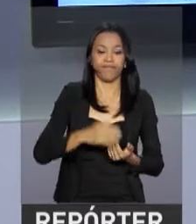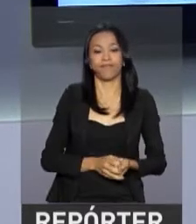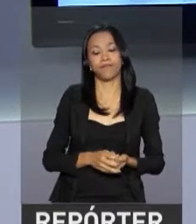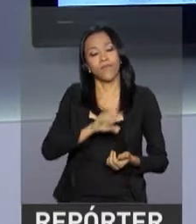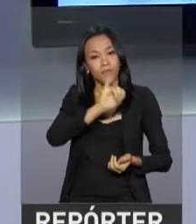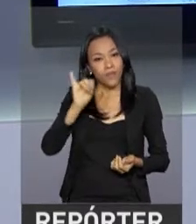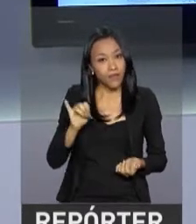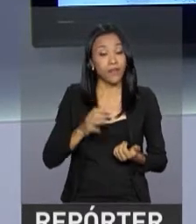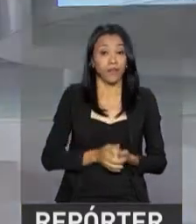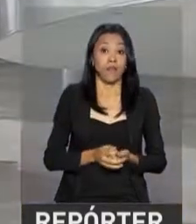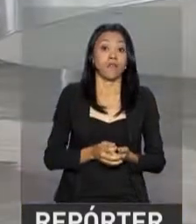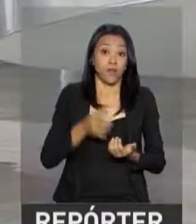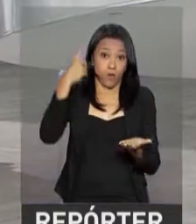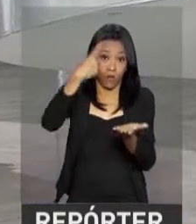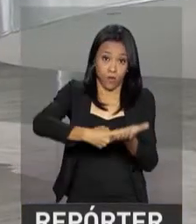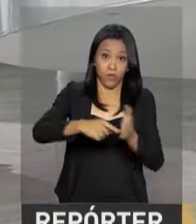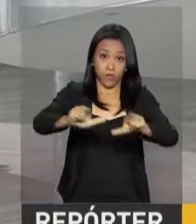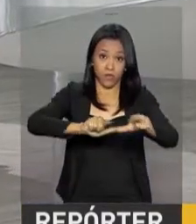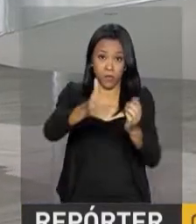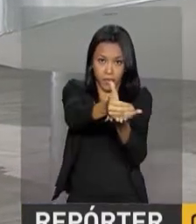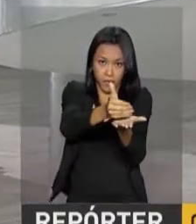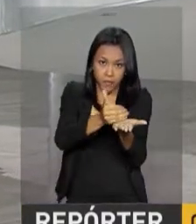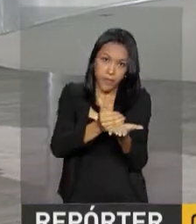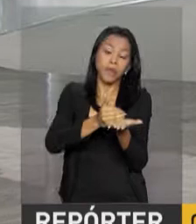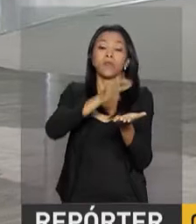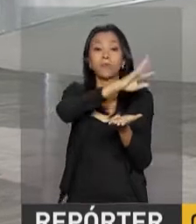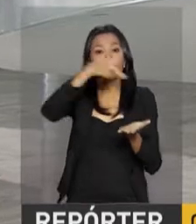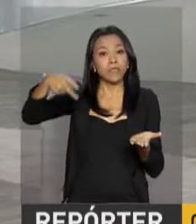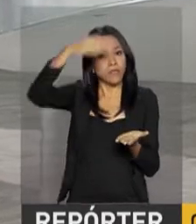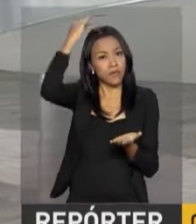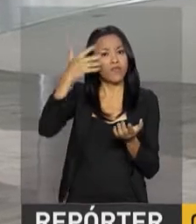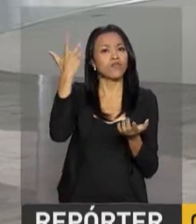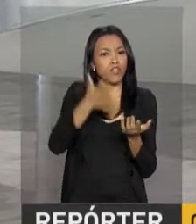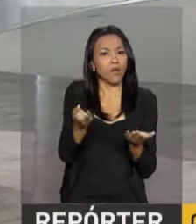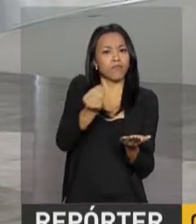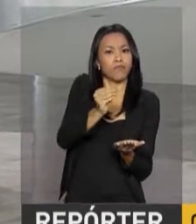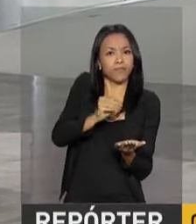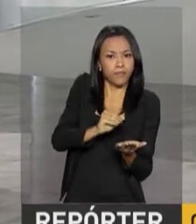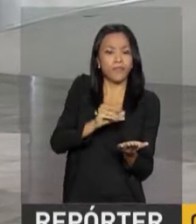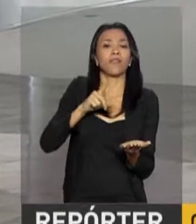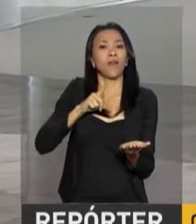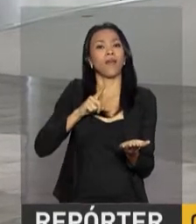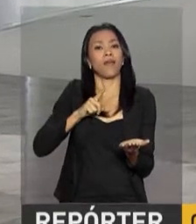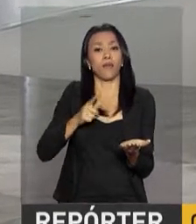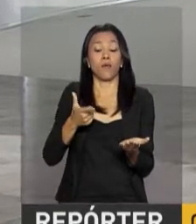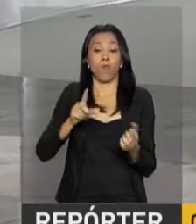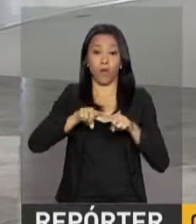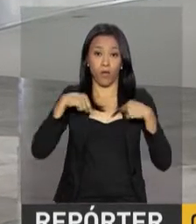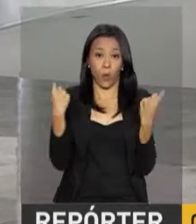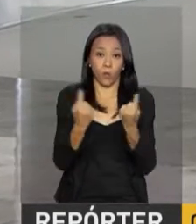carol olha a agenda do presidente michel temer foi atualizada e ele terá uma reunião com o presidente da petrobras